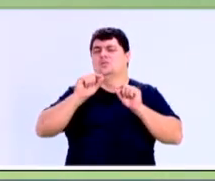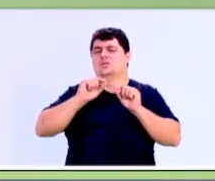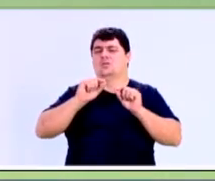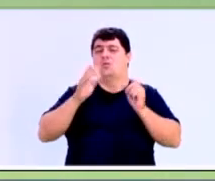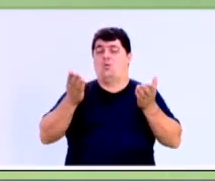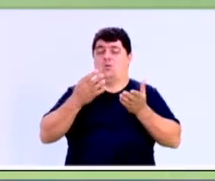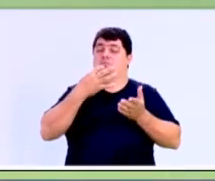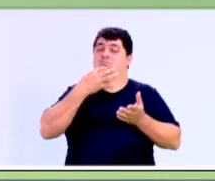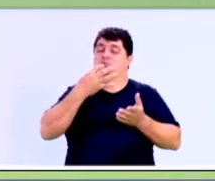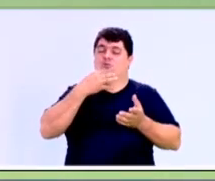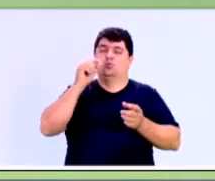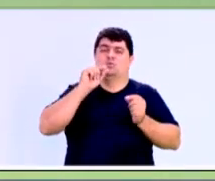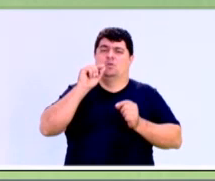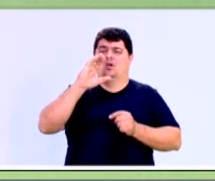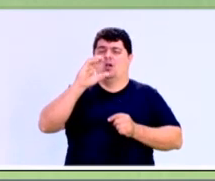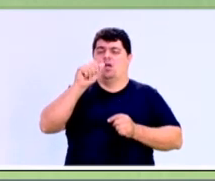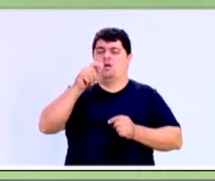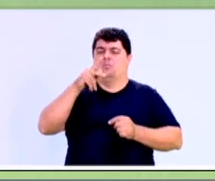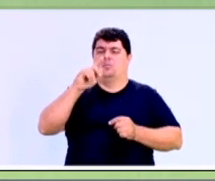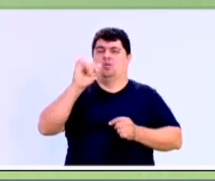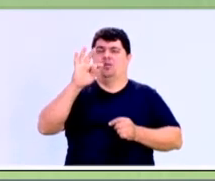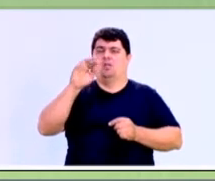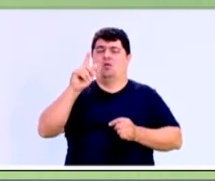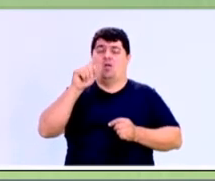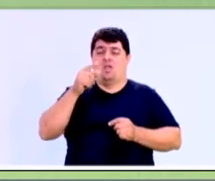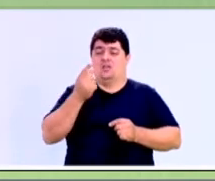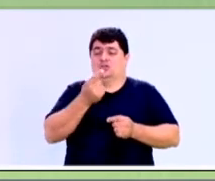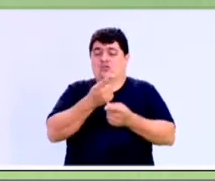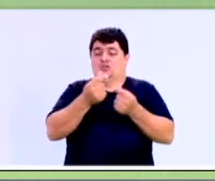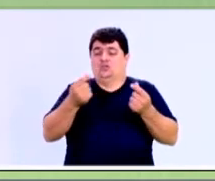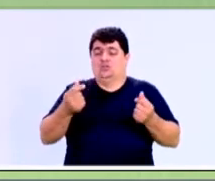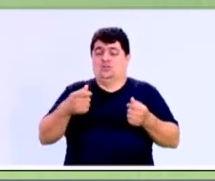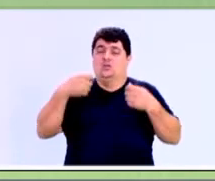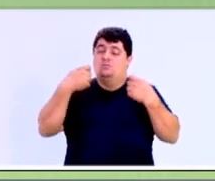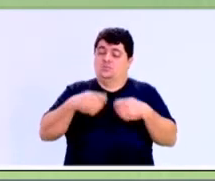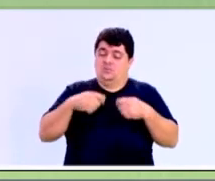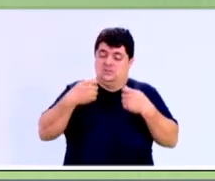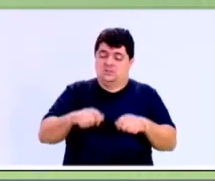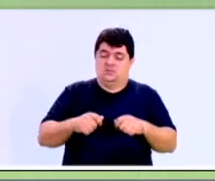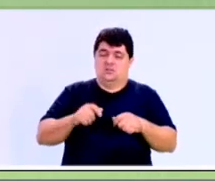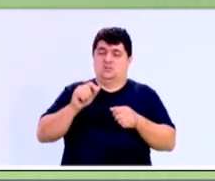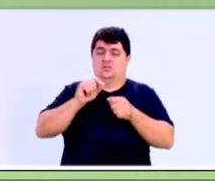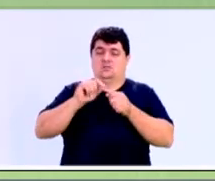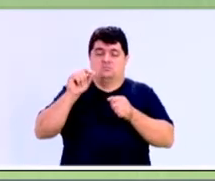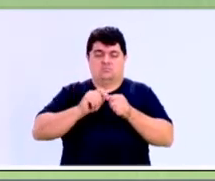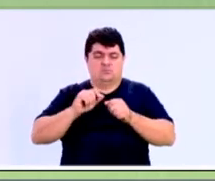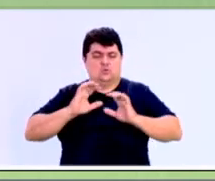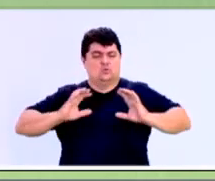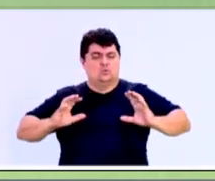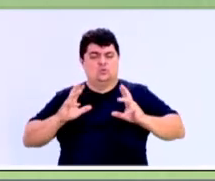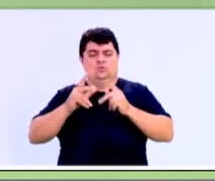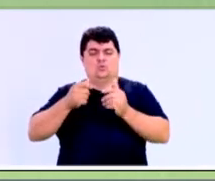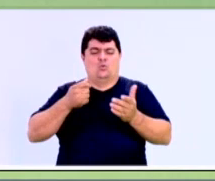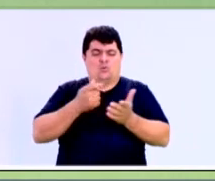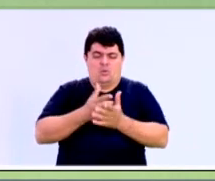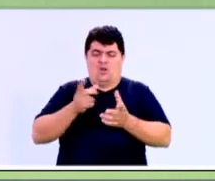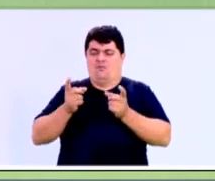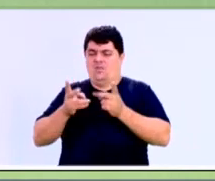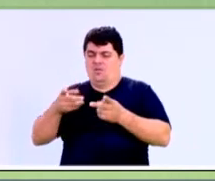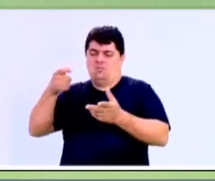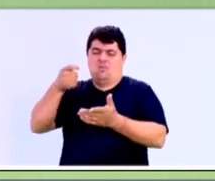giro. O capital de giro são os recursos necessários para a empresa realizar suas operações, ou seja, compra, venda e